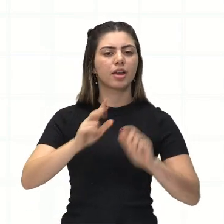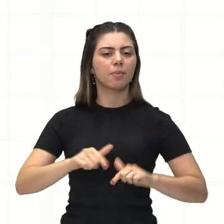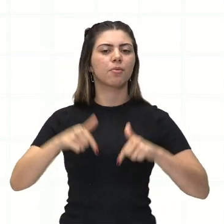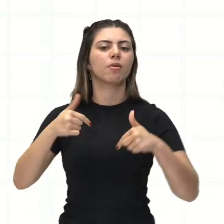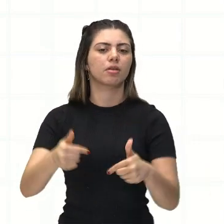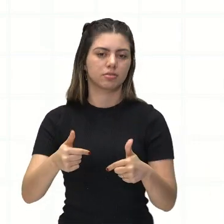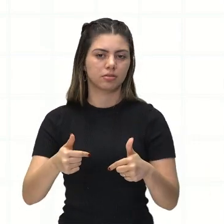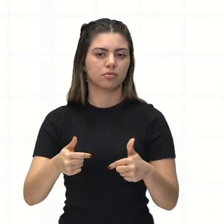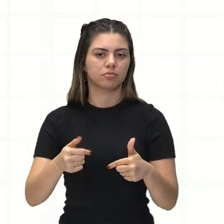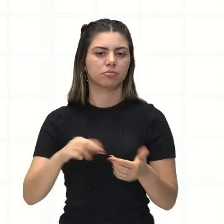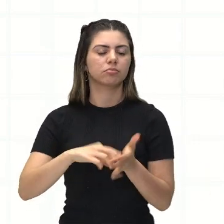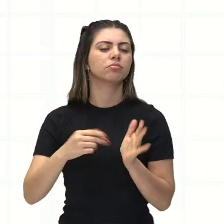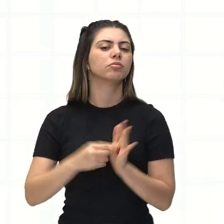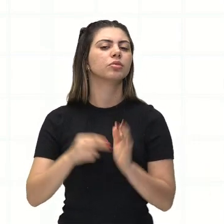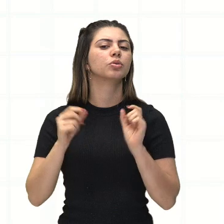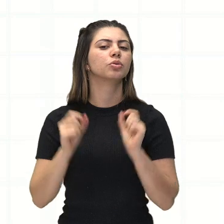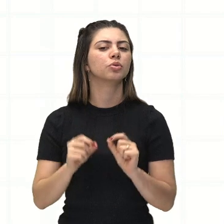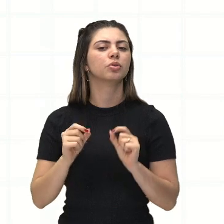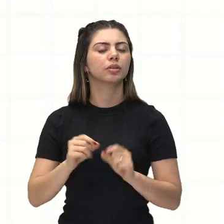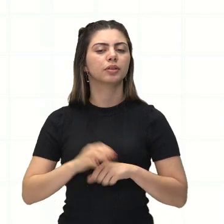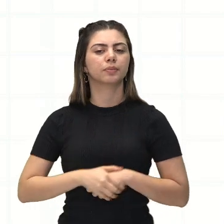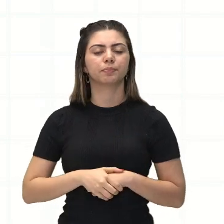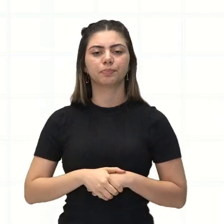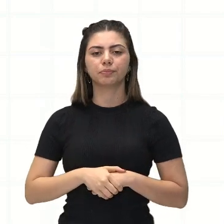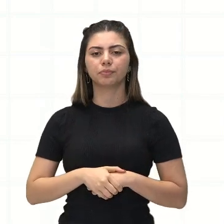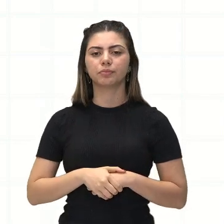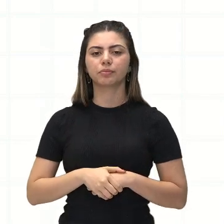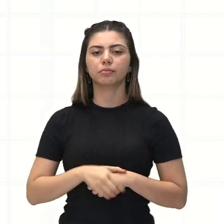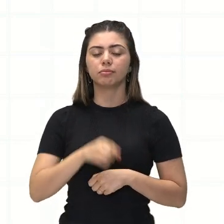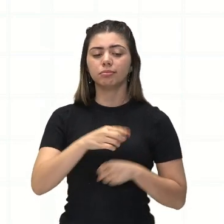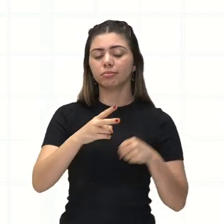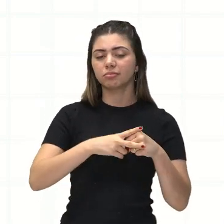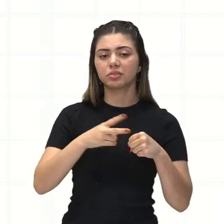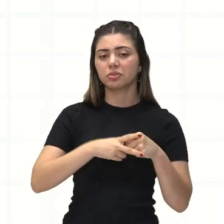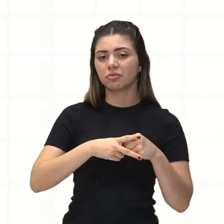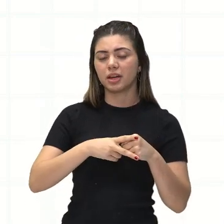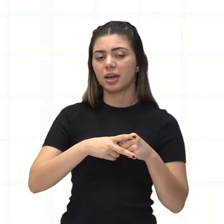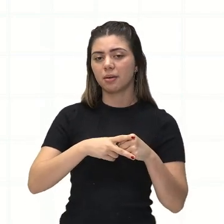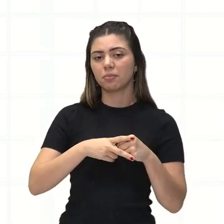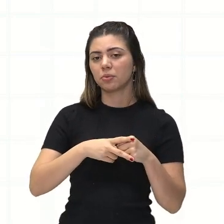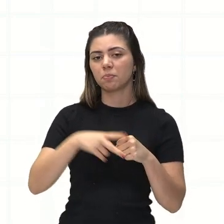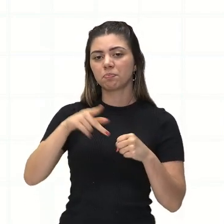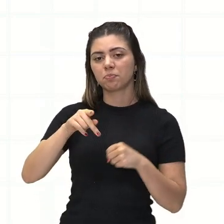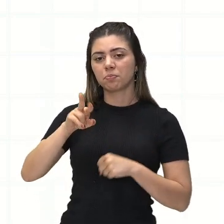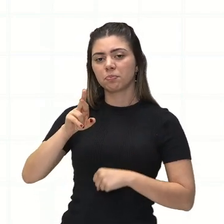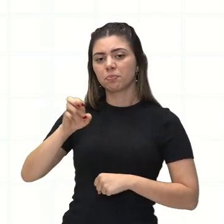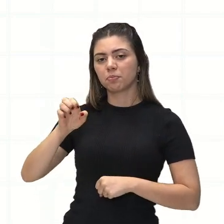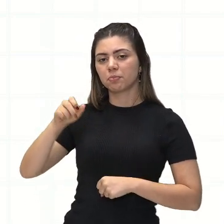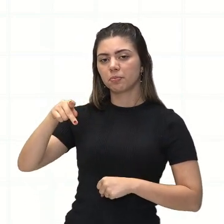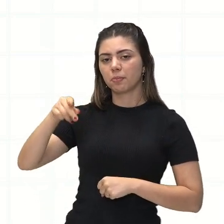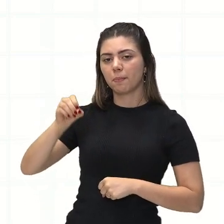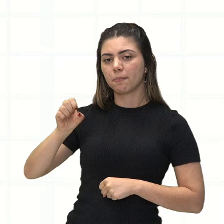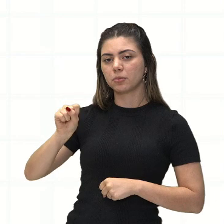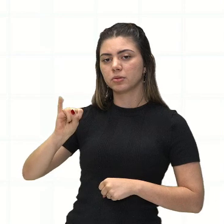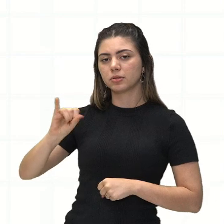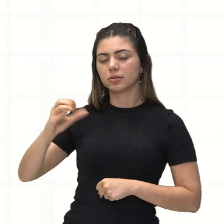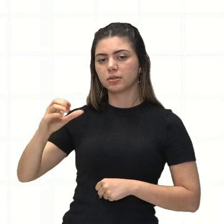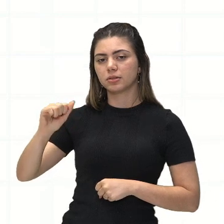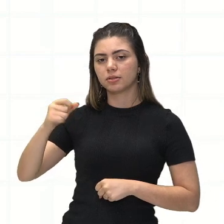esse diretamente? Que ele não tem o auxílio de preposição. Sem preposição.